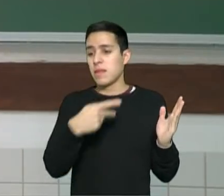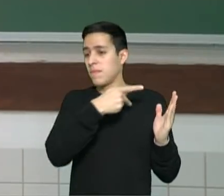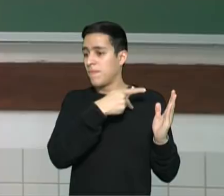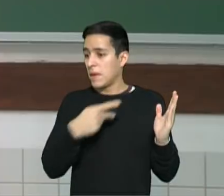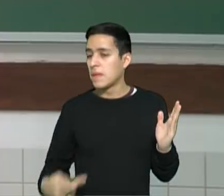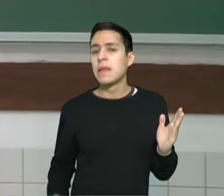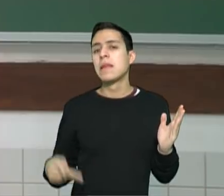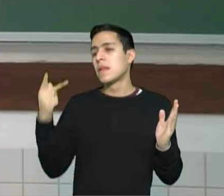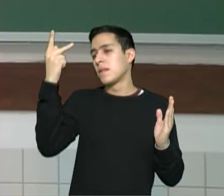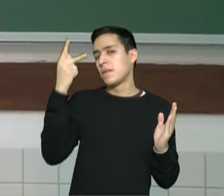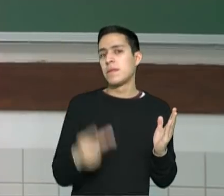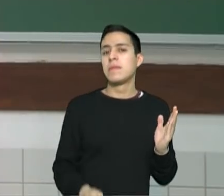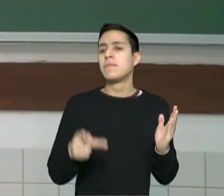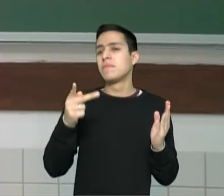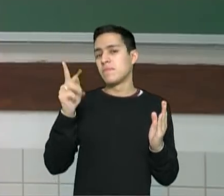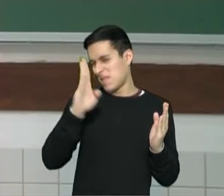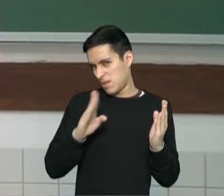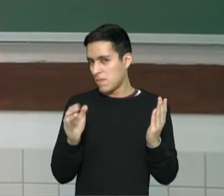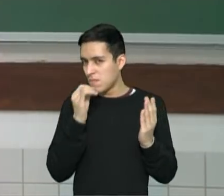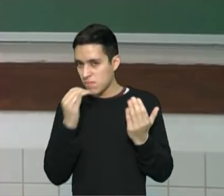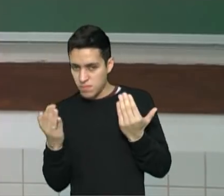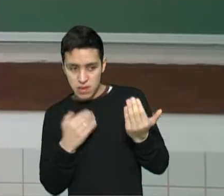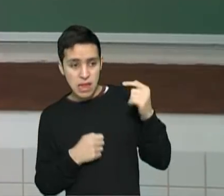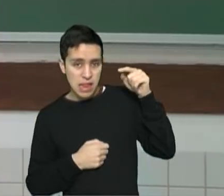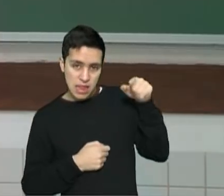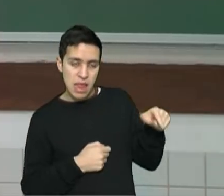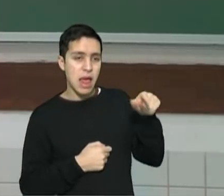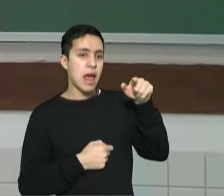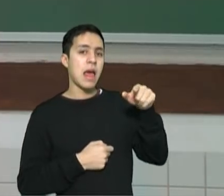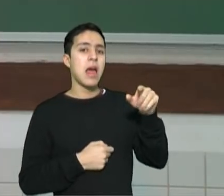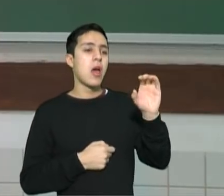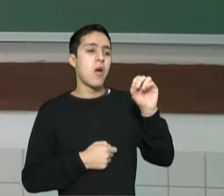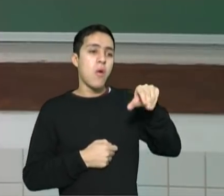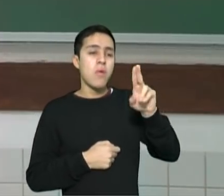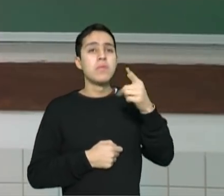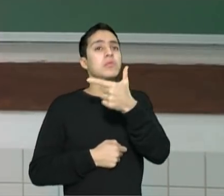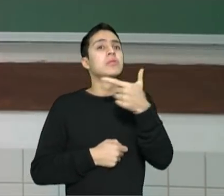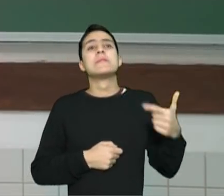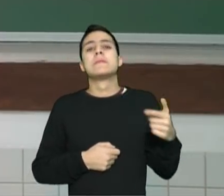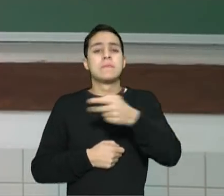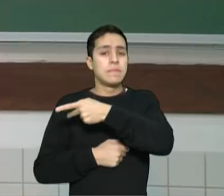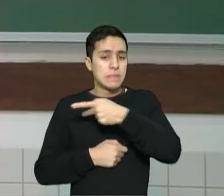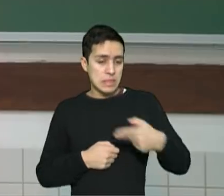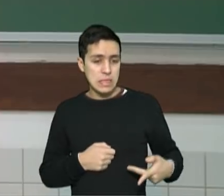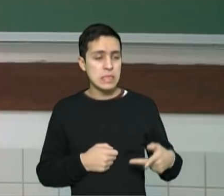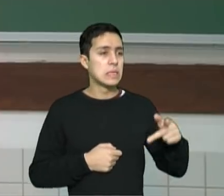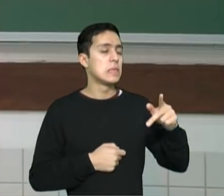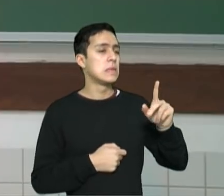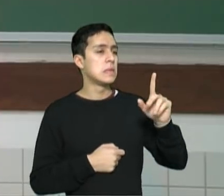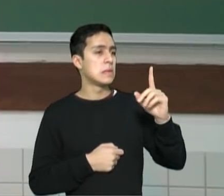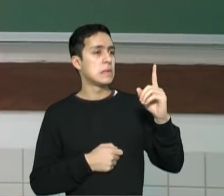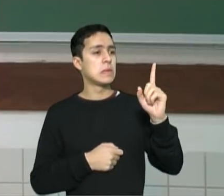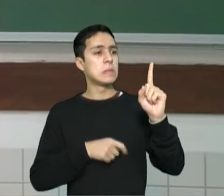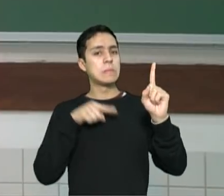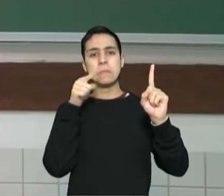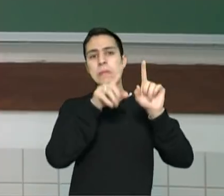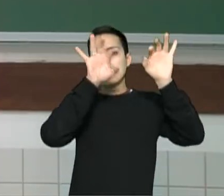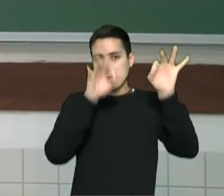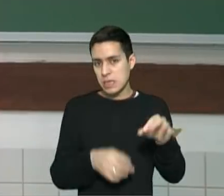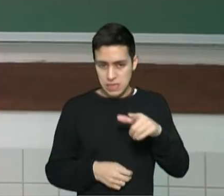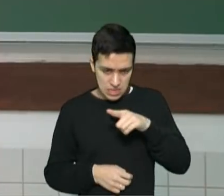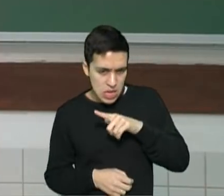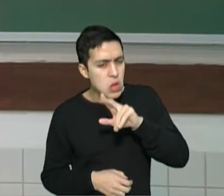quem que é o presidente da ONU? Não existe o presidente em si como uma figura ícone. Existe o